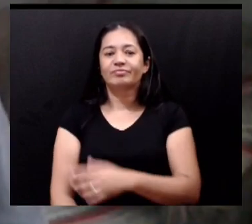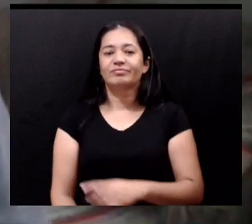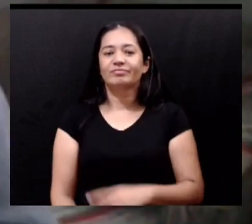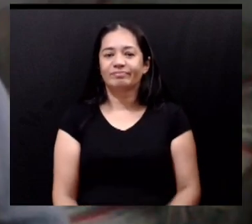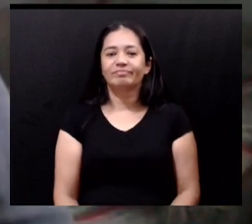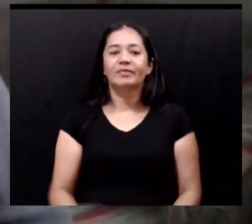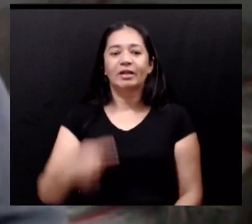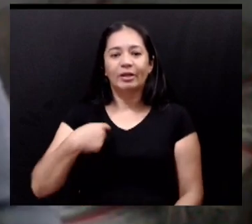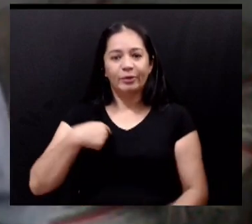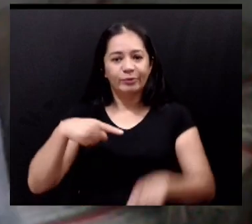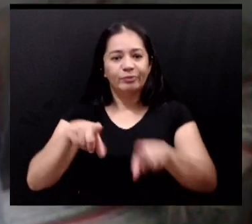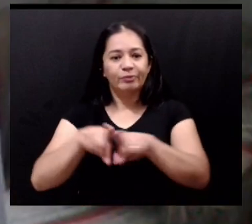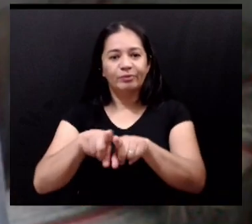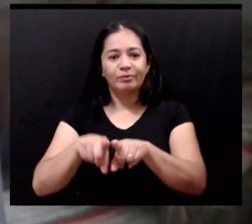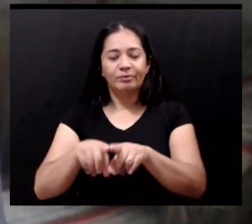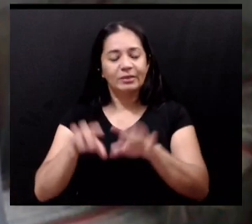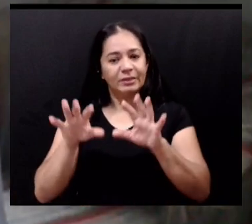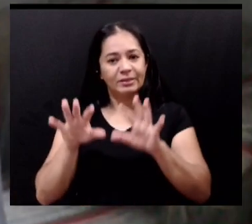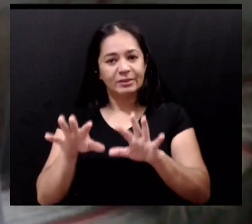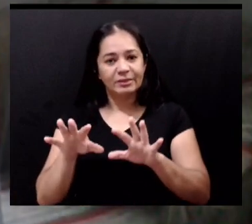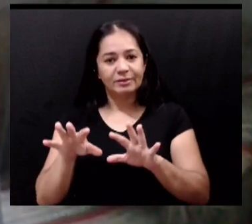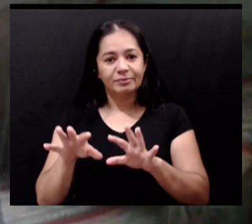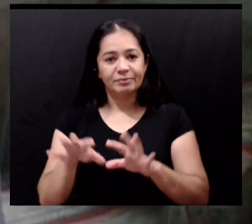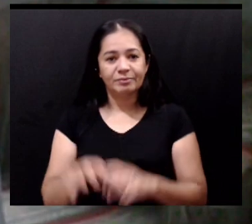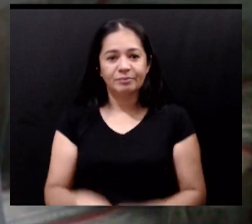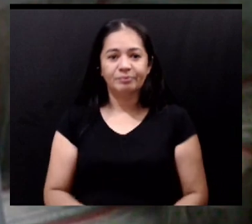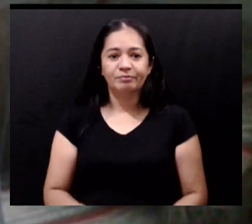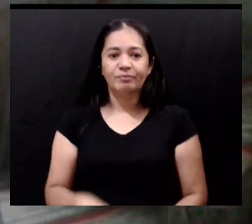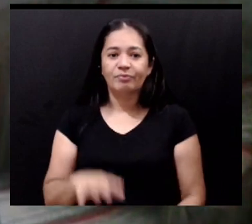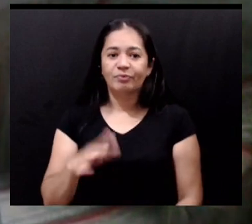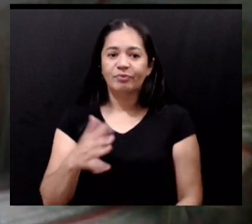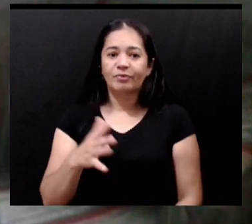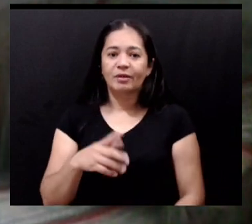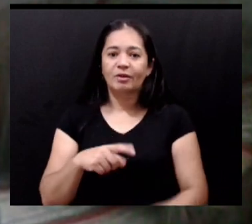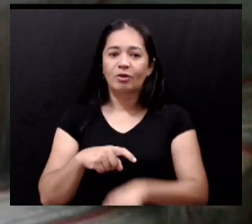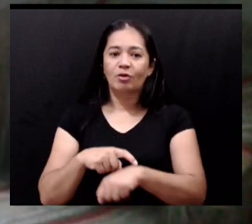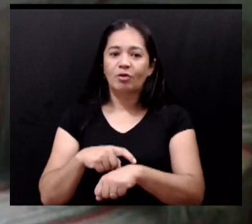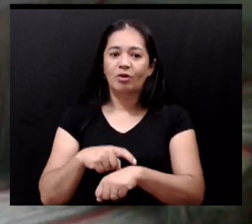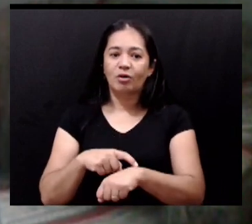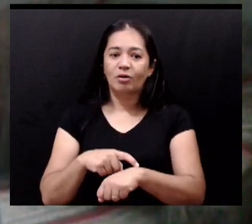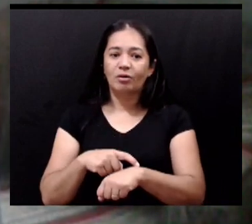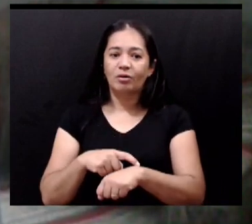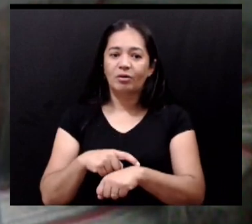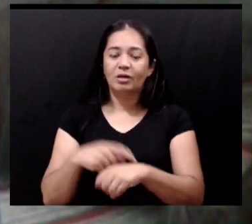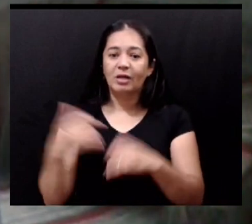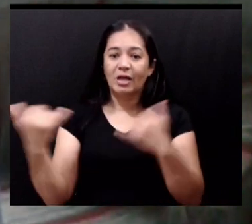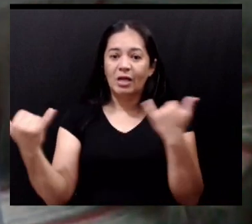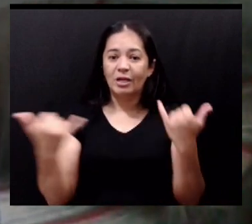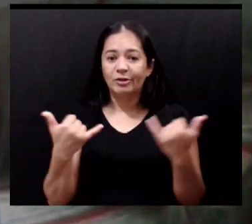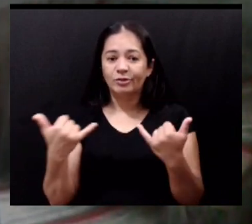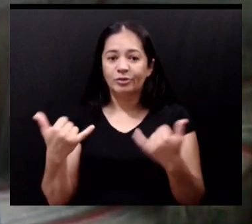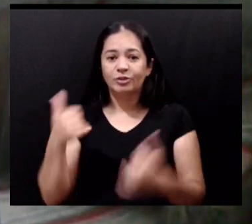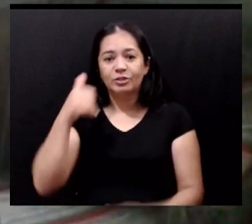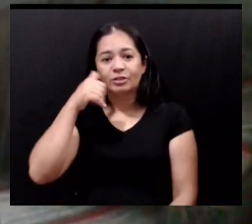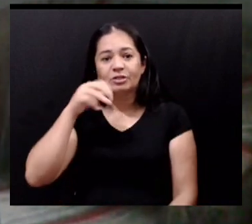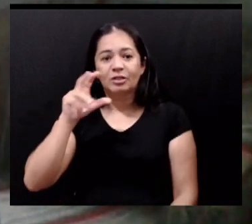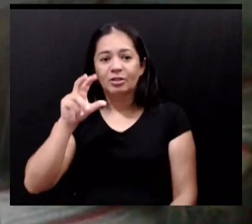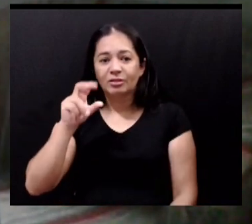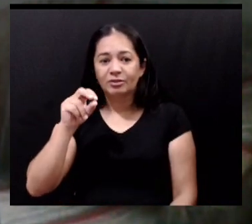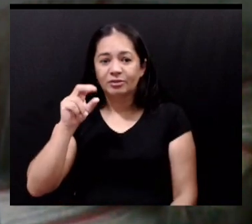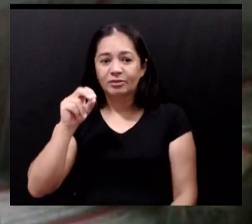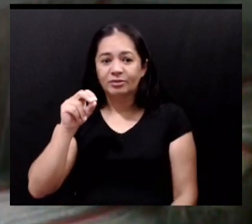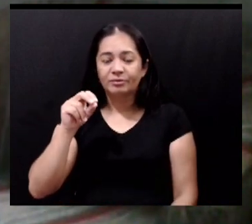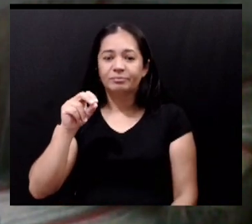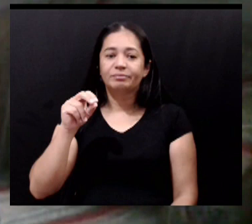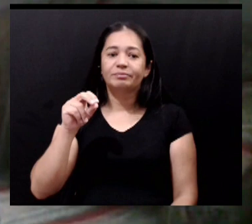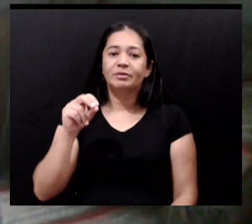E assim, claro que no momento que recebemos a notícia da morte de alguém, mesmo que seja uma morte inesperada, é claro que a